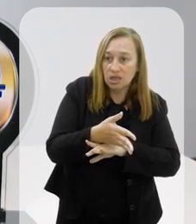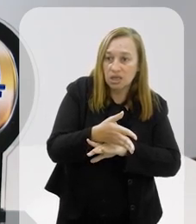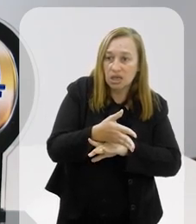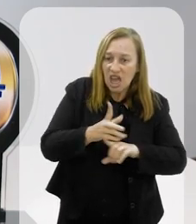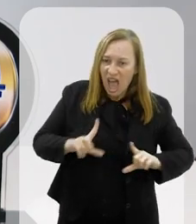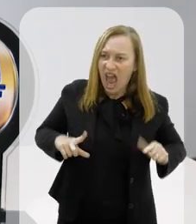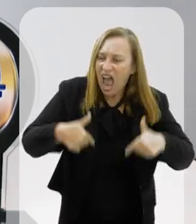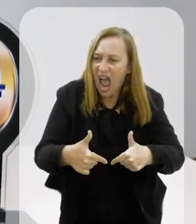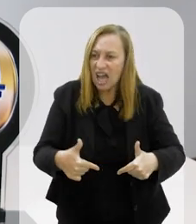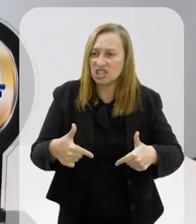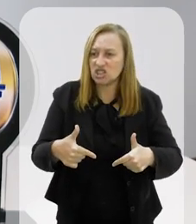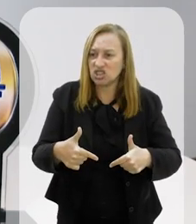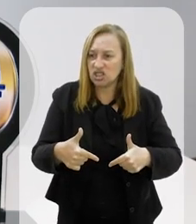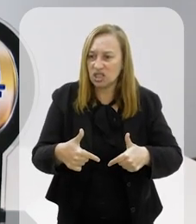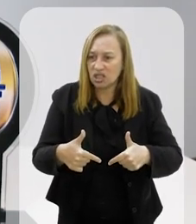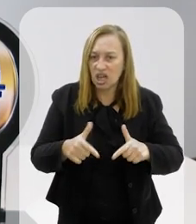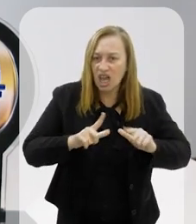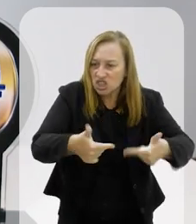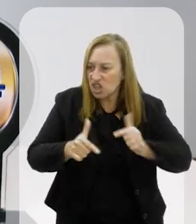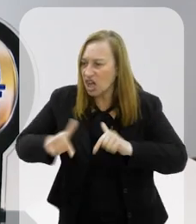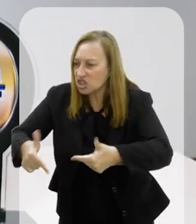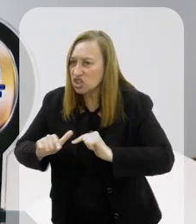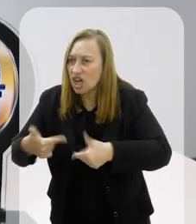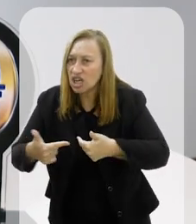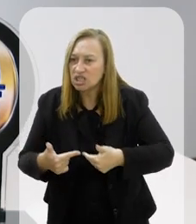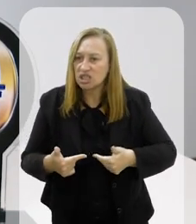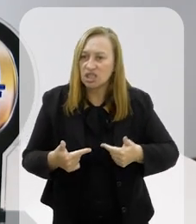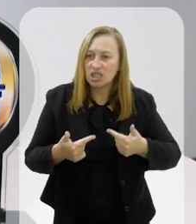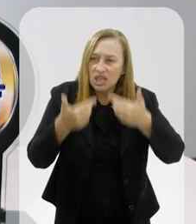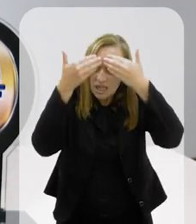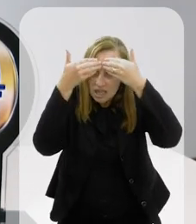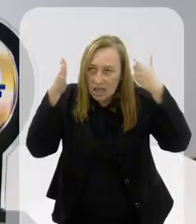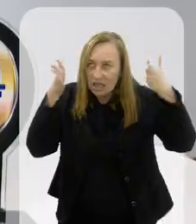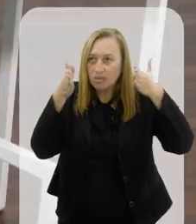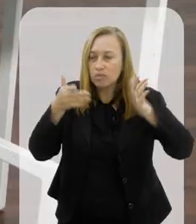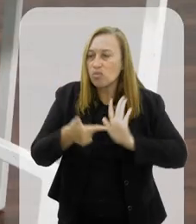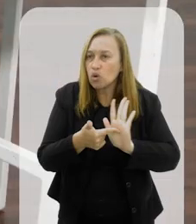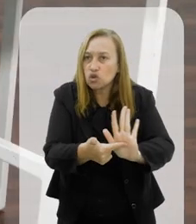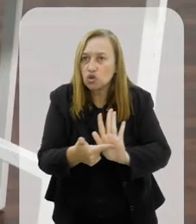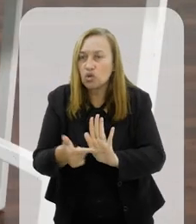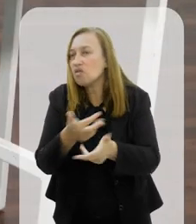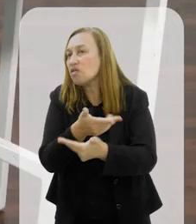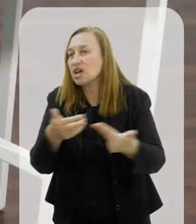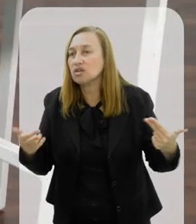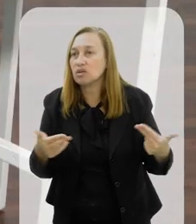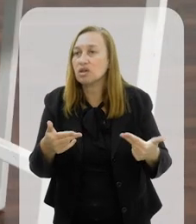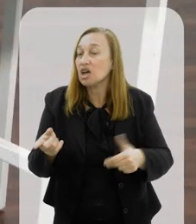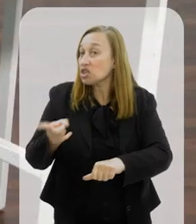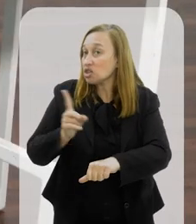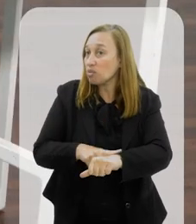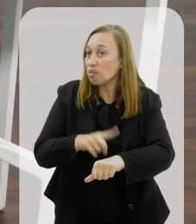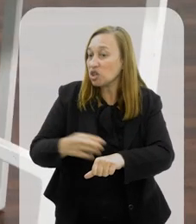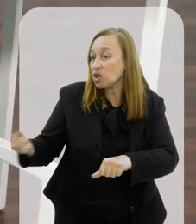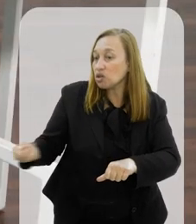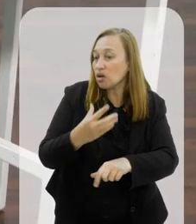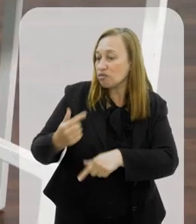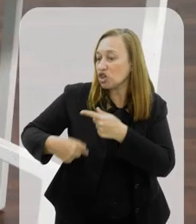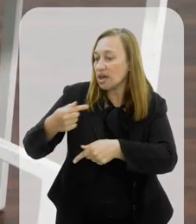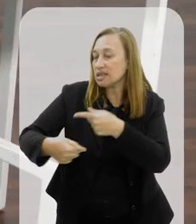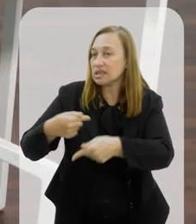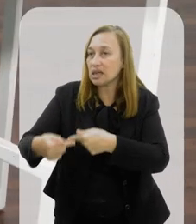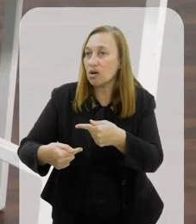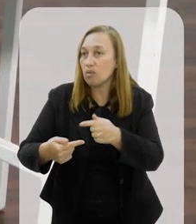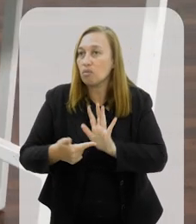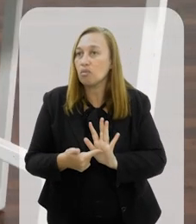tapas na cara e tá tá não é só isso tem isso também pode ser muito mais eu acho que esse momento que a nova geração